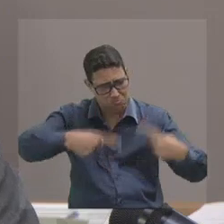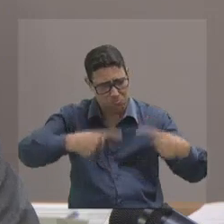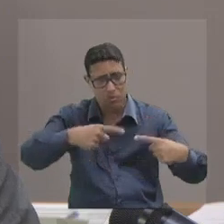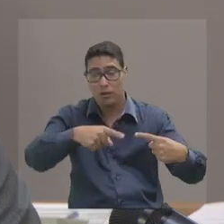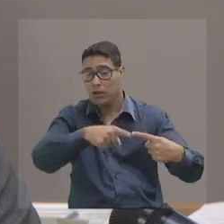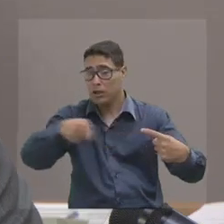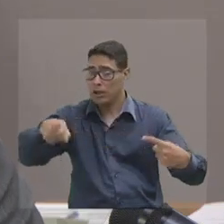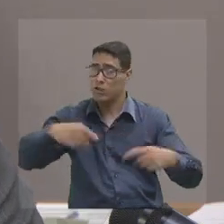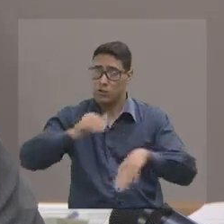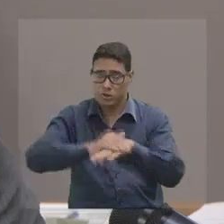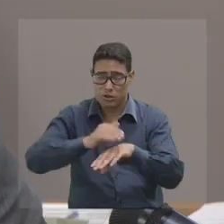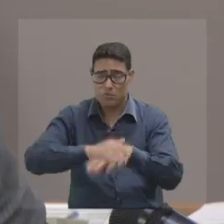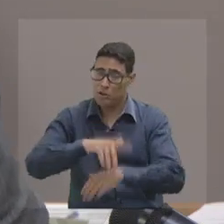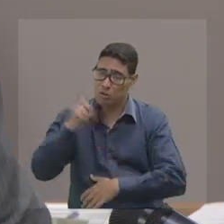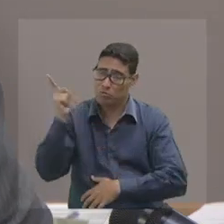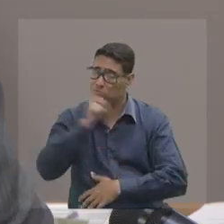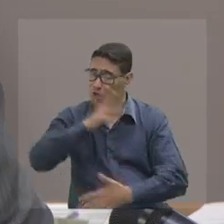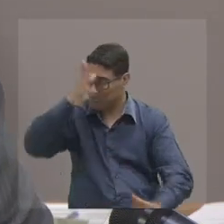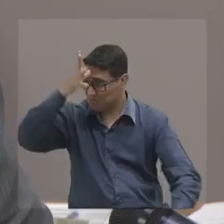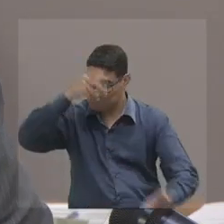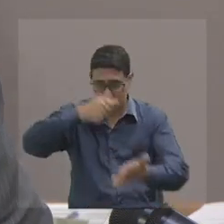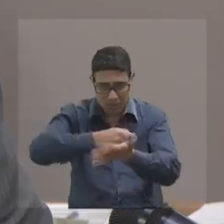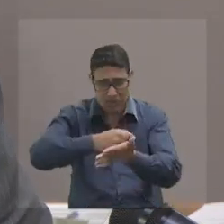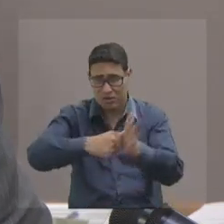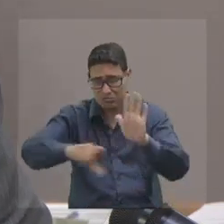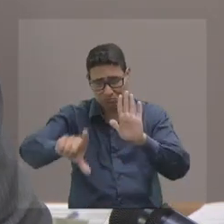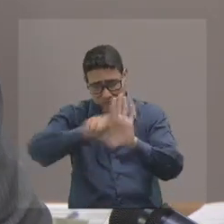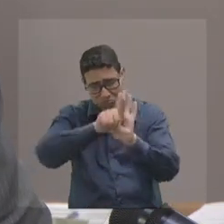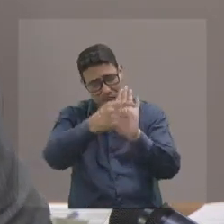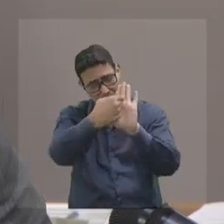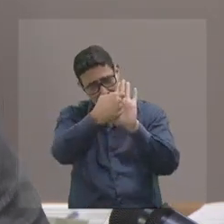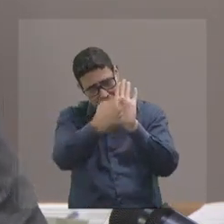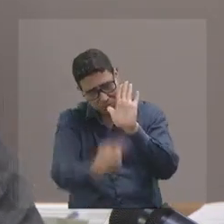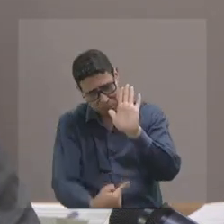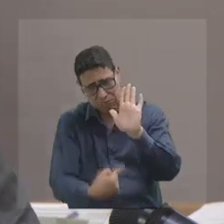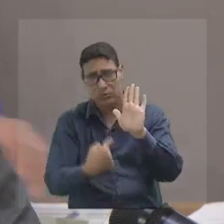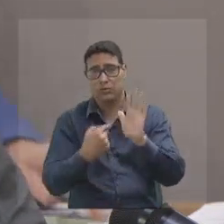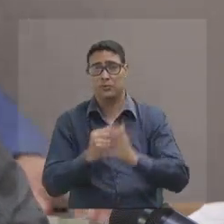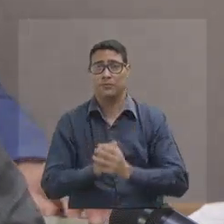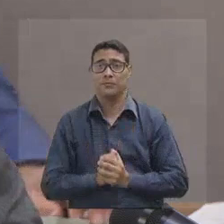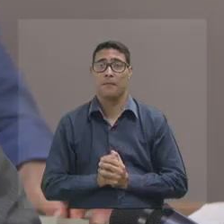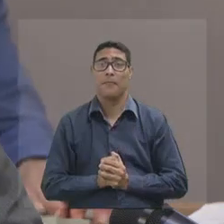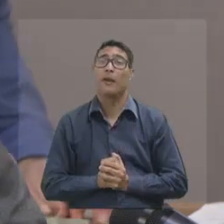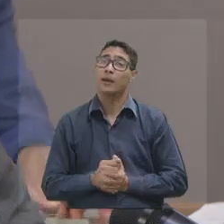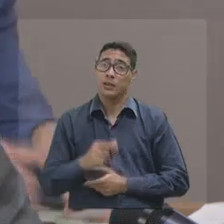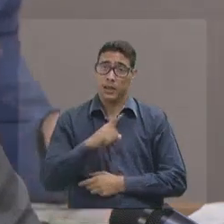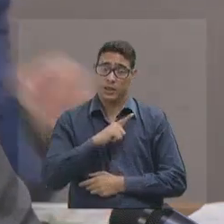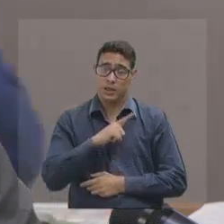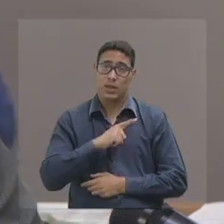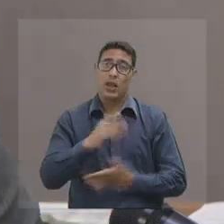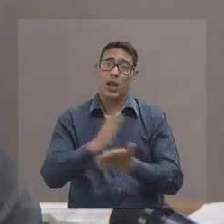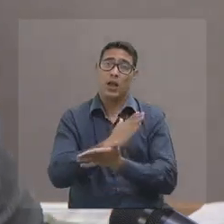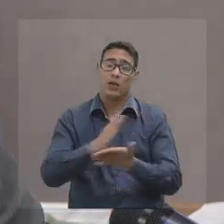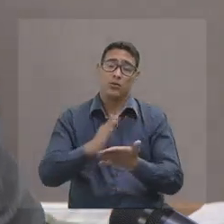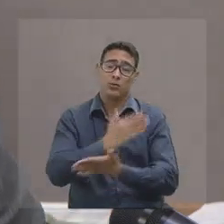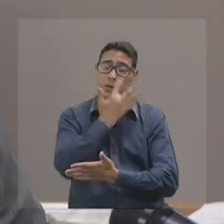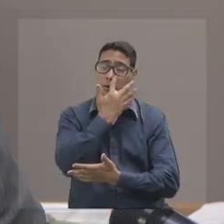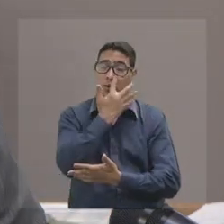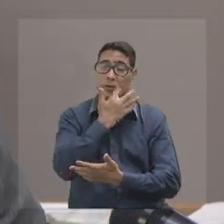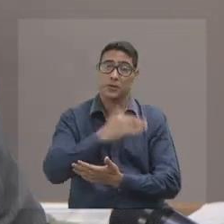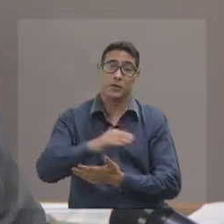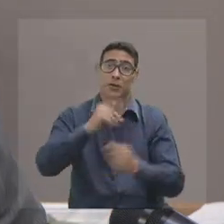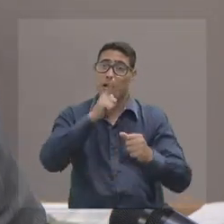pudéssemos aqui deliberar sobre essa sobre esse ponto bem nós temos barragens que se